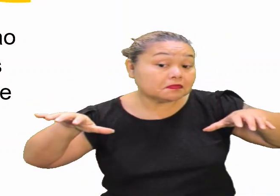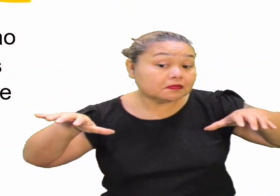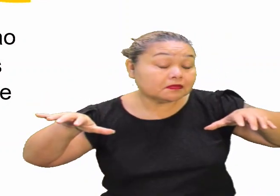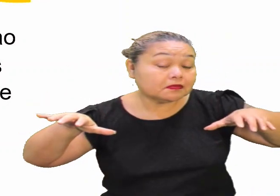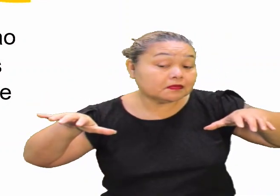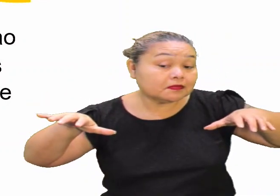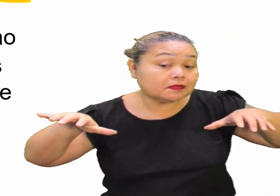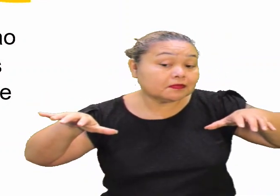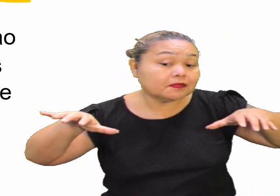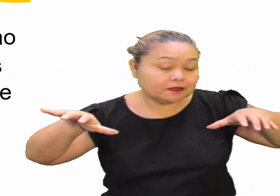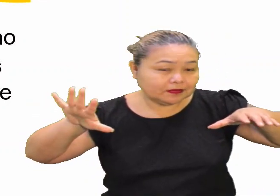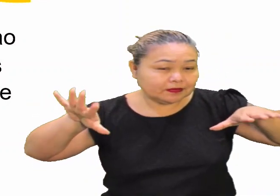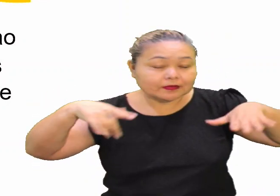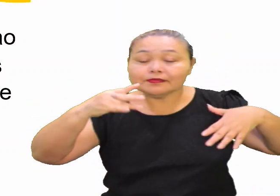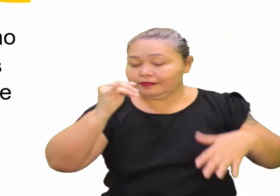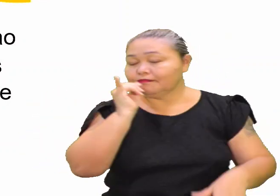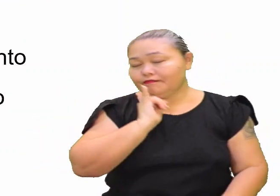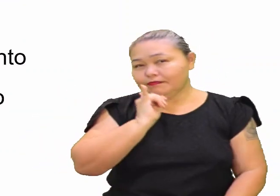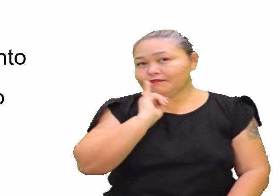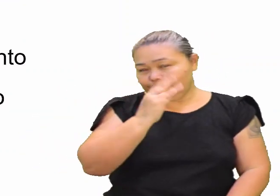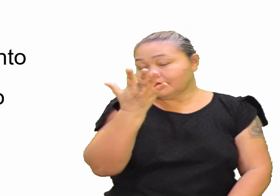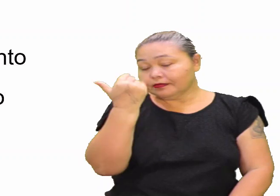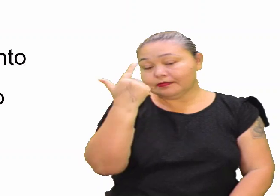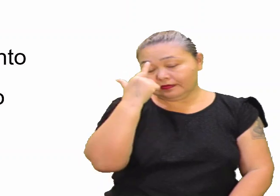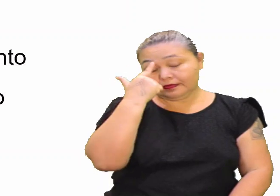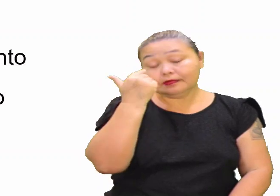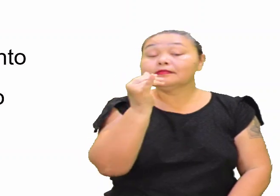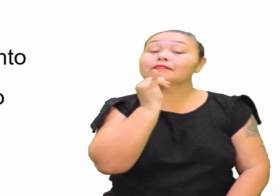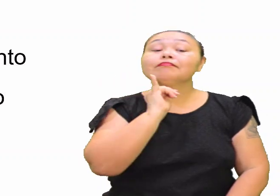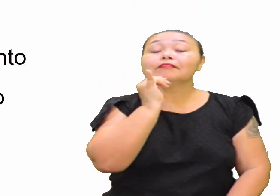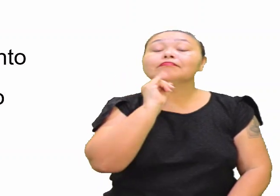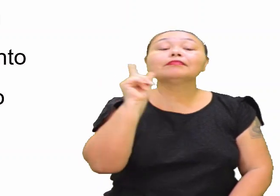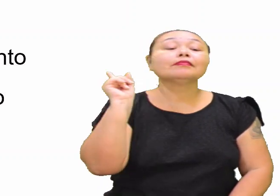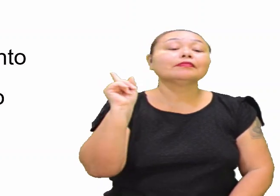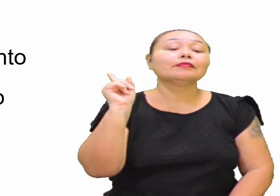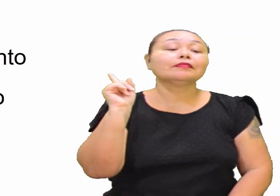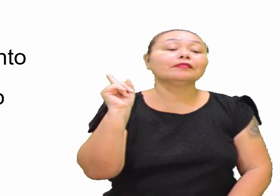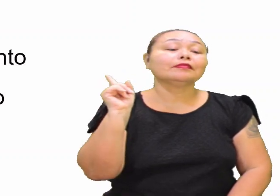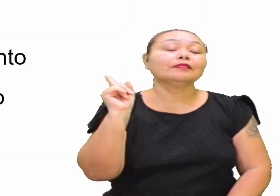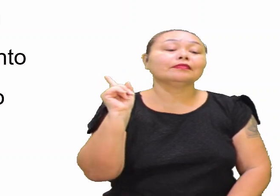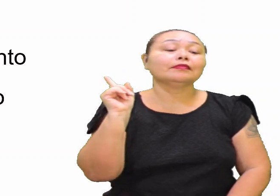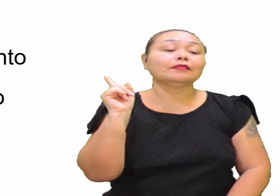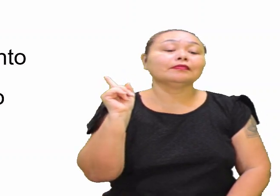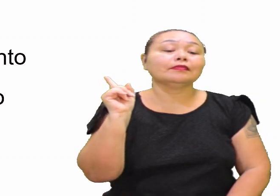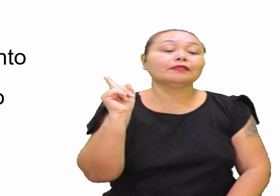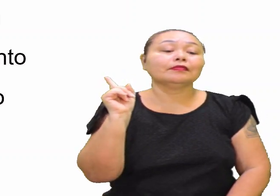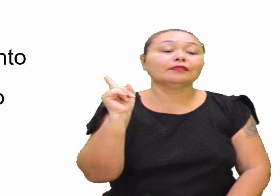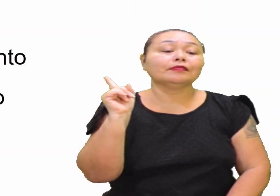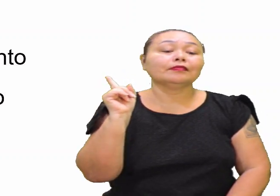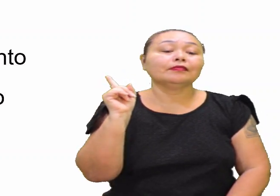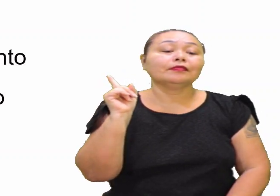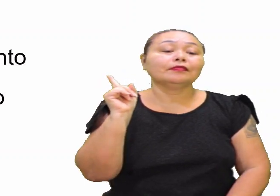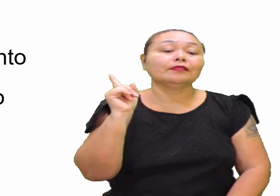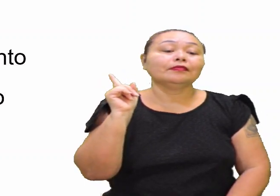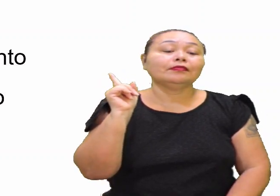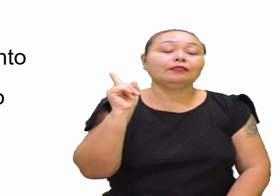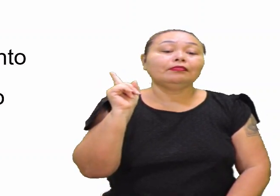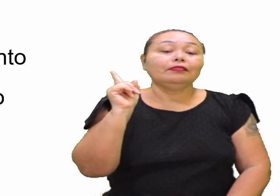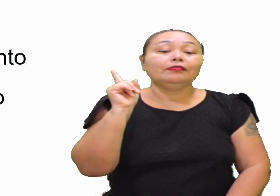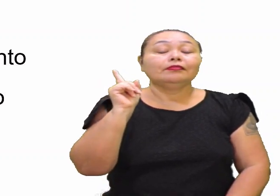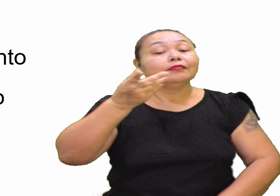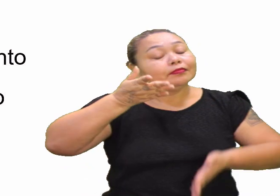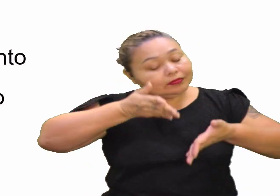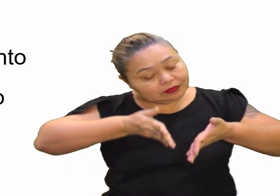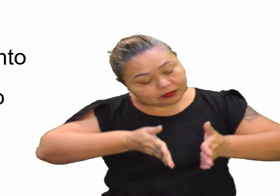Também pode-se ter o dado, aonde eu tenho 6 faces. Uma